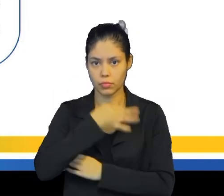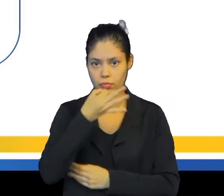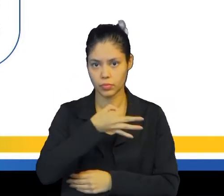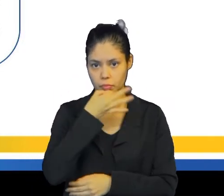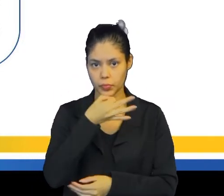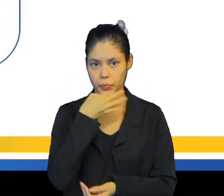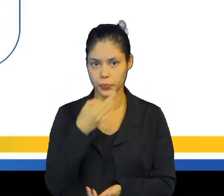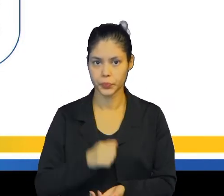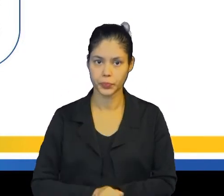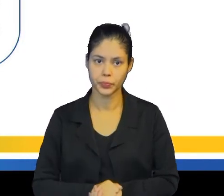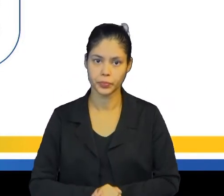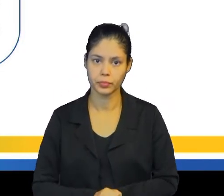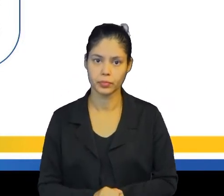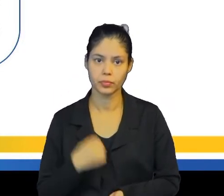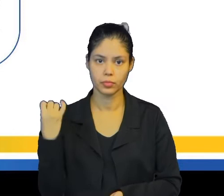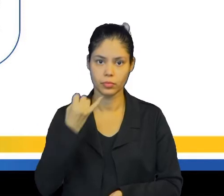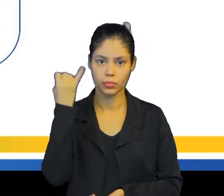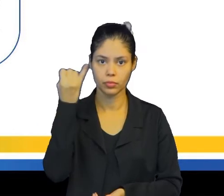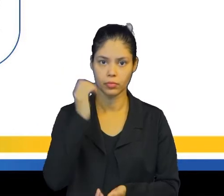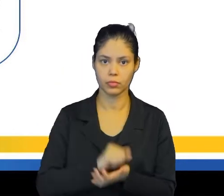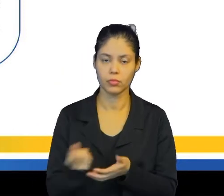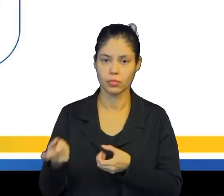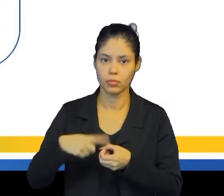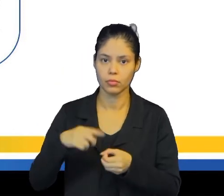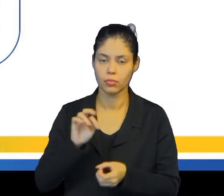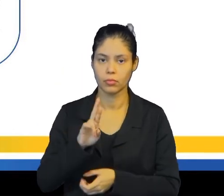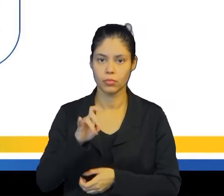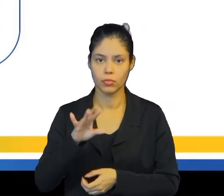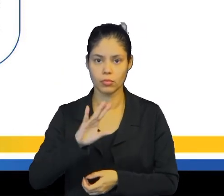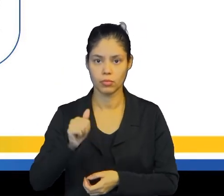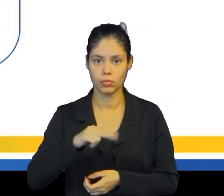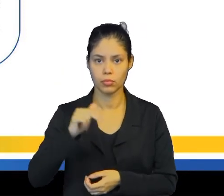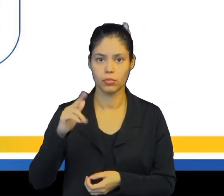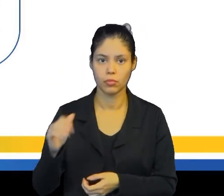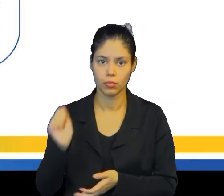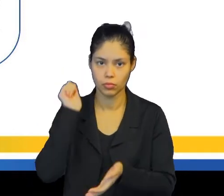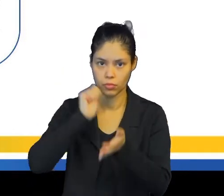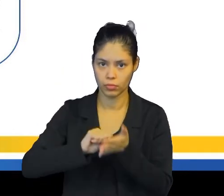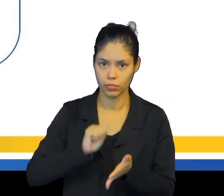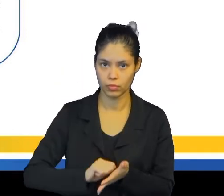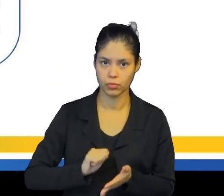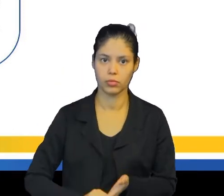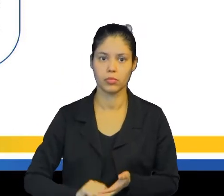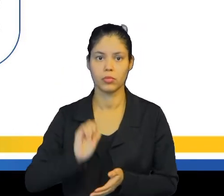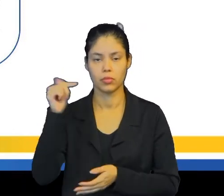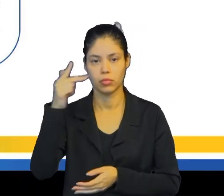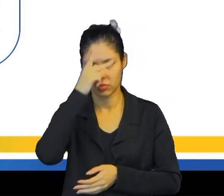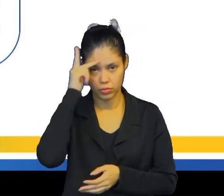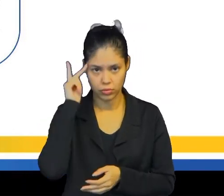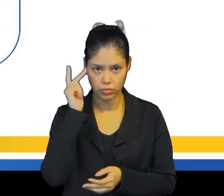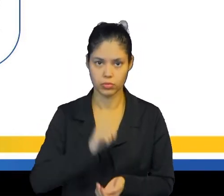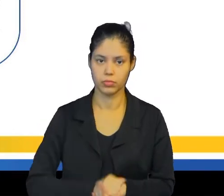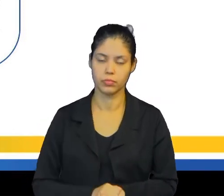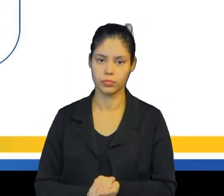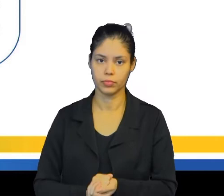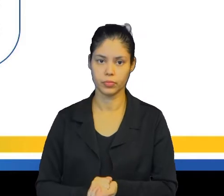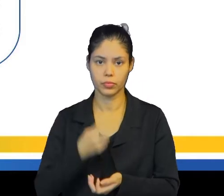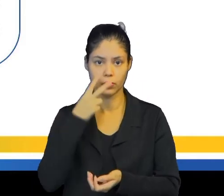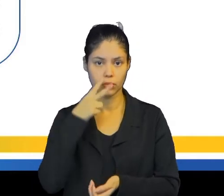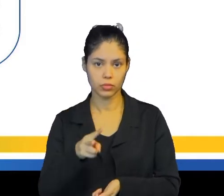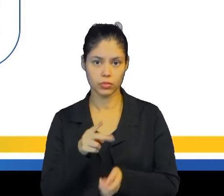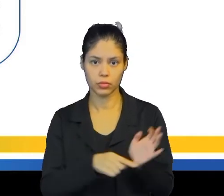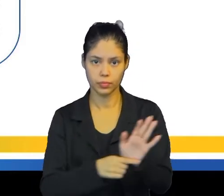é argumentativa. É importante ressaltar que o editorial jamais é assinado por uma